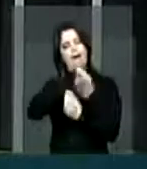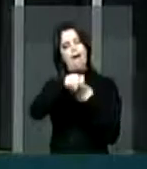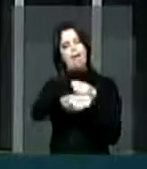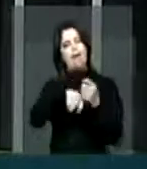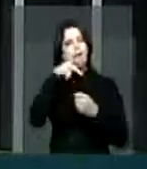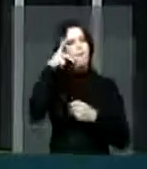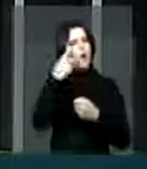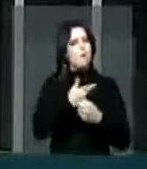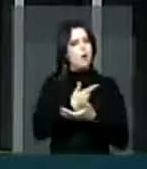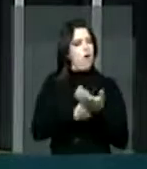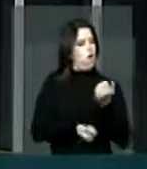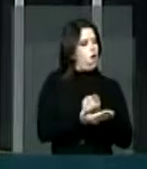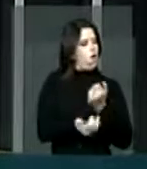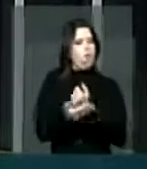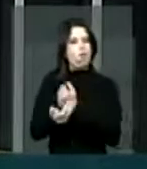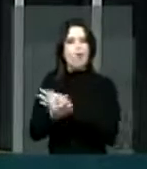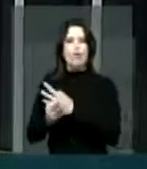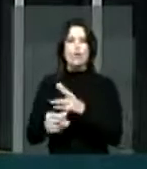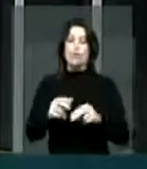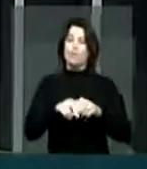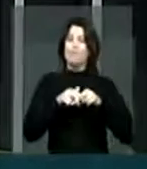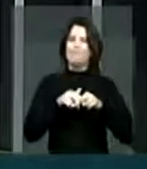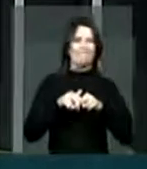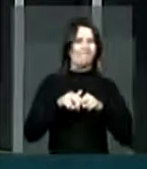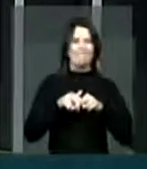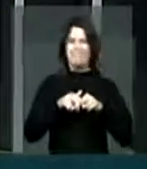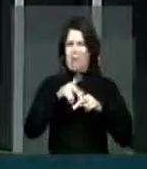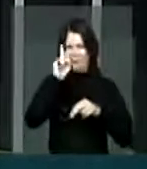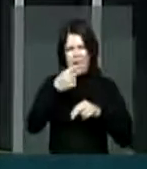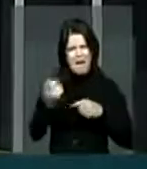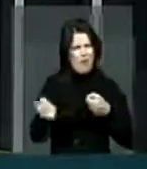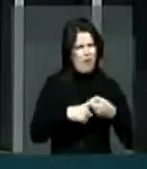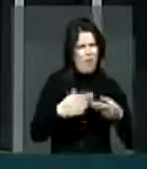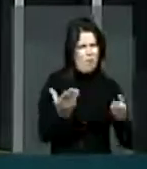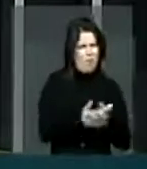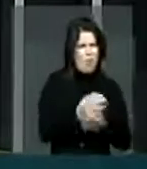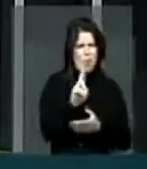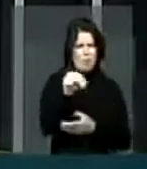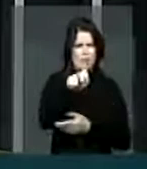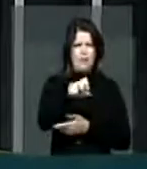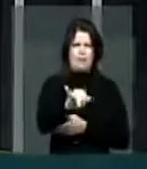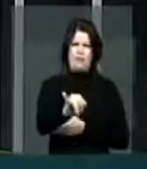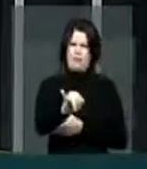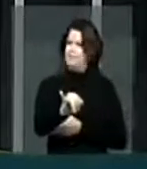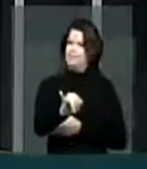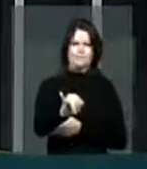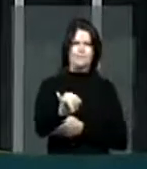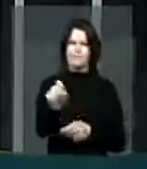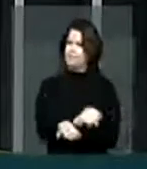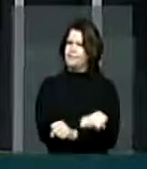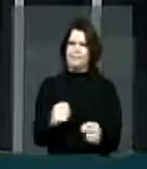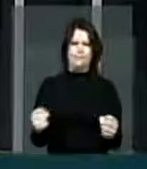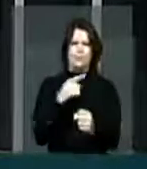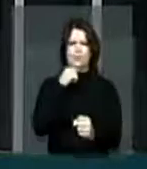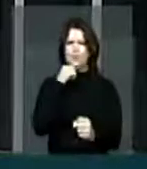político na cidade de Unai. Portanto, determinar que o processo seja julgado em Unai